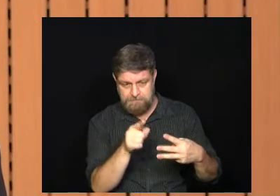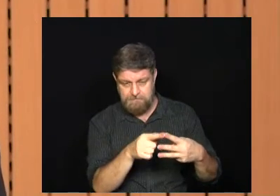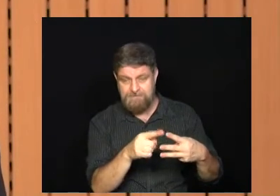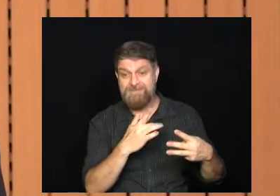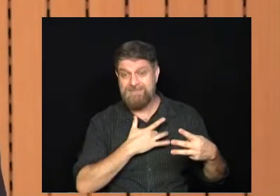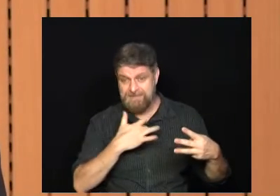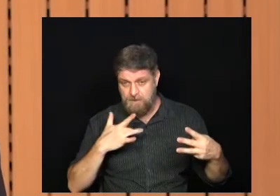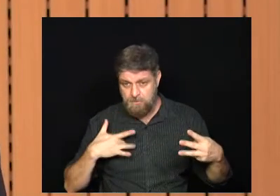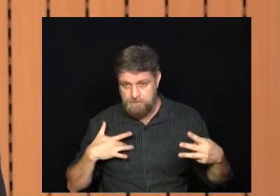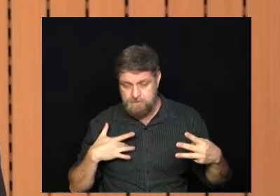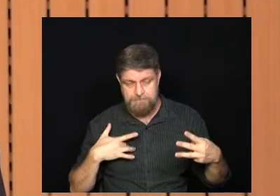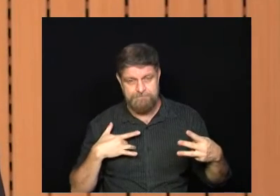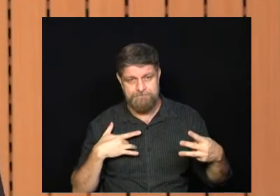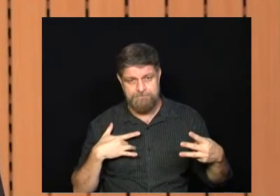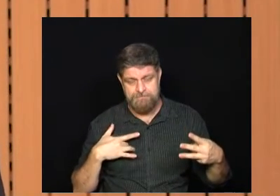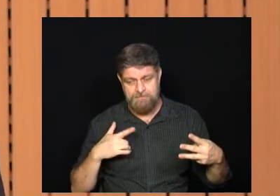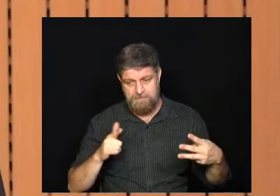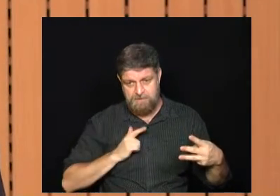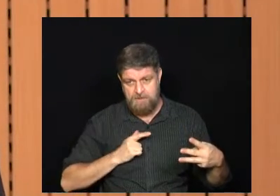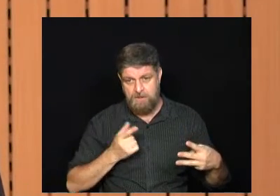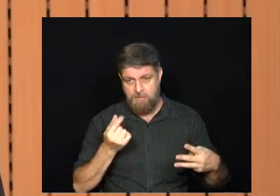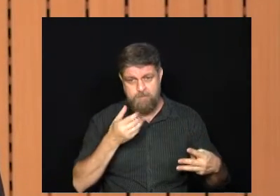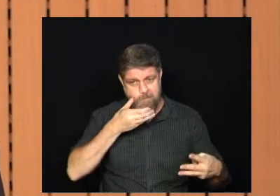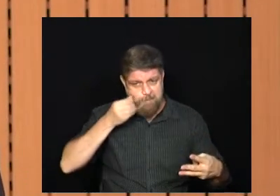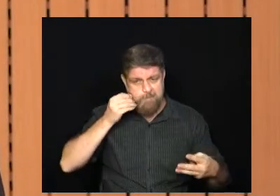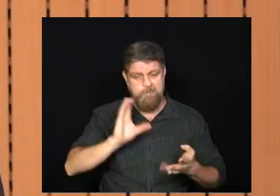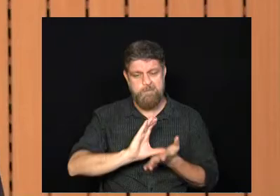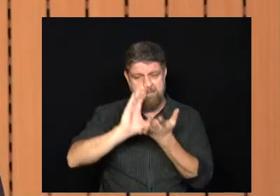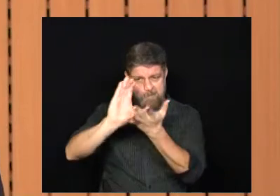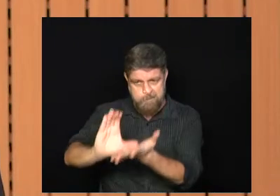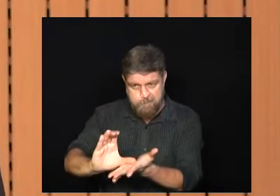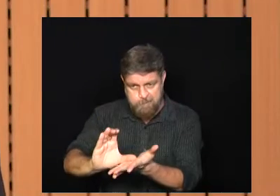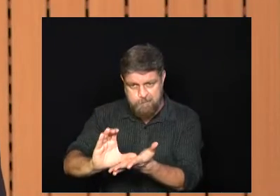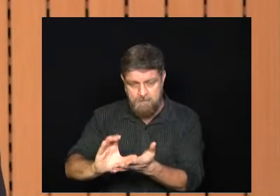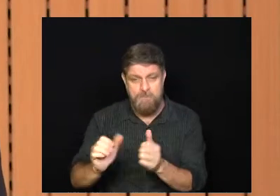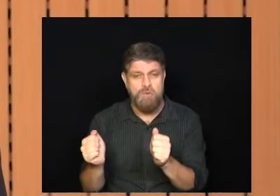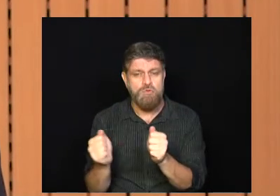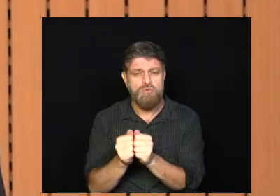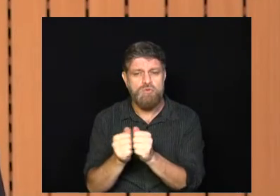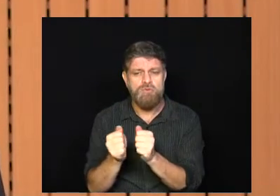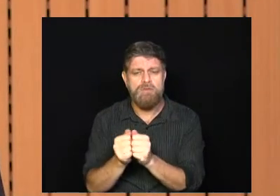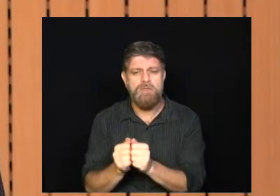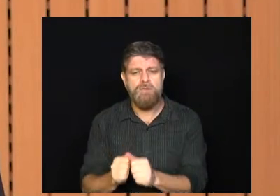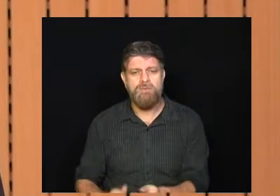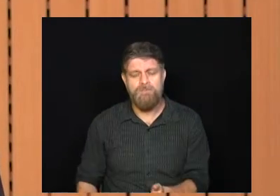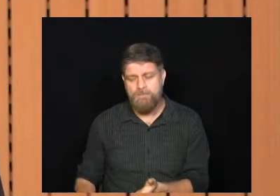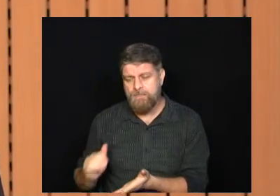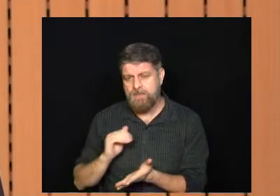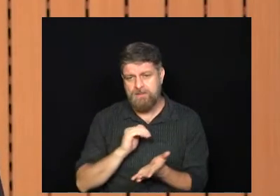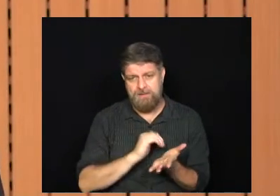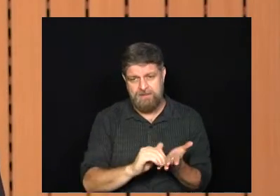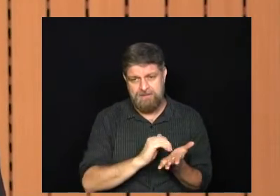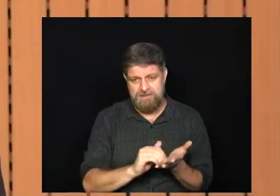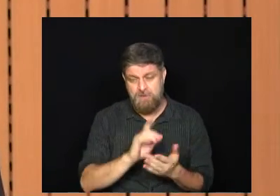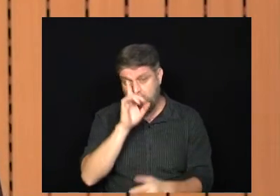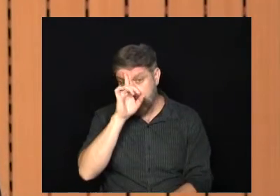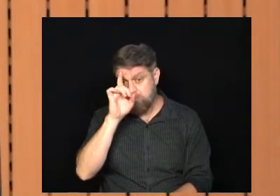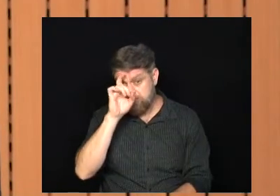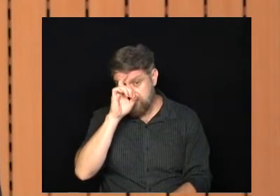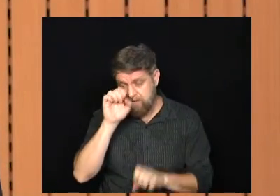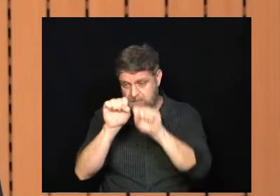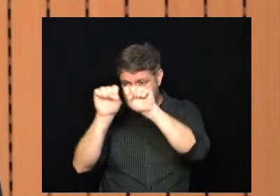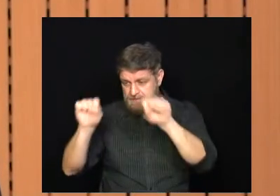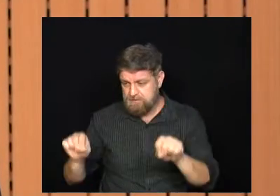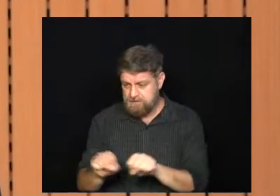saúde, que é a que tem maior orçamento, se juntar com o hospital, a Rede Mário